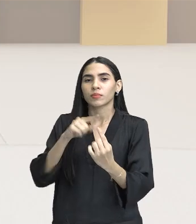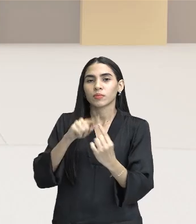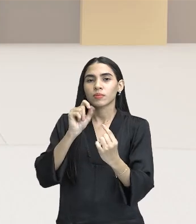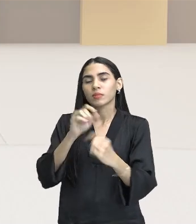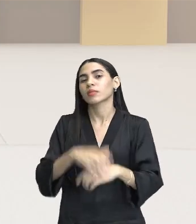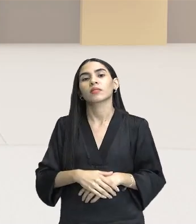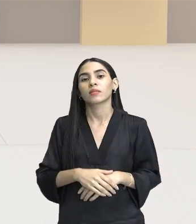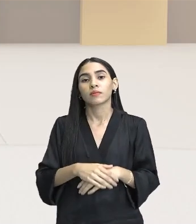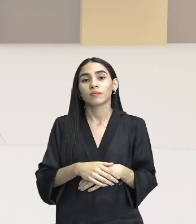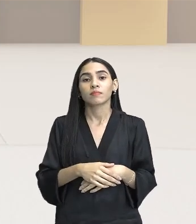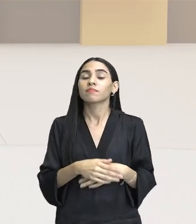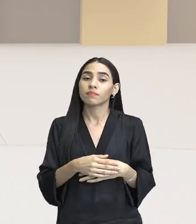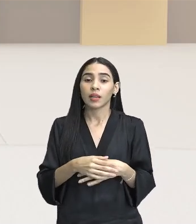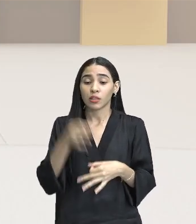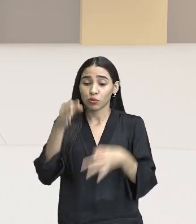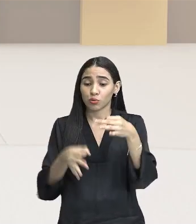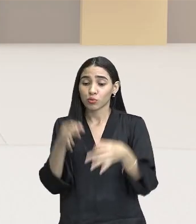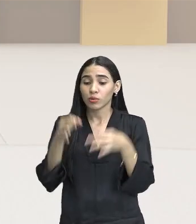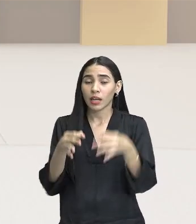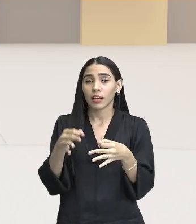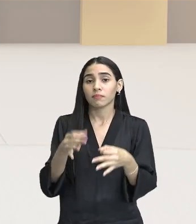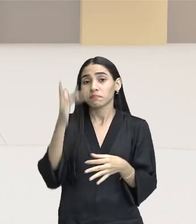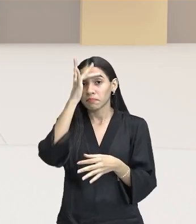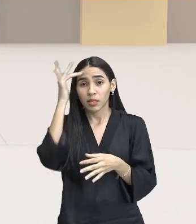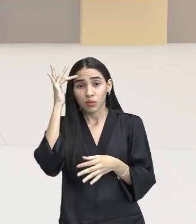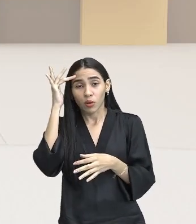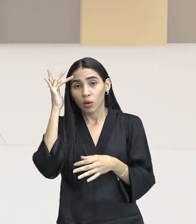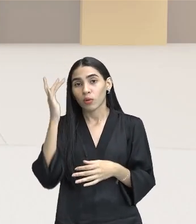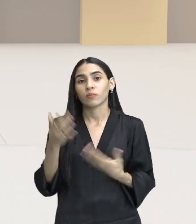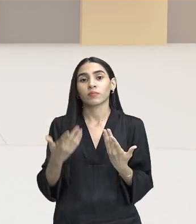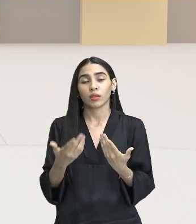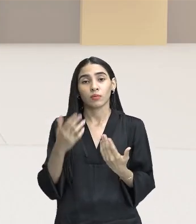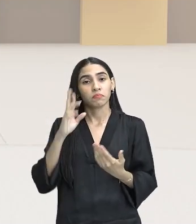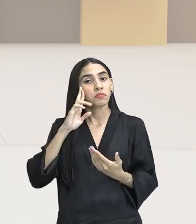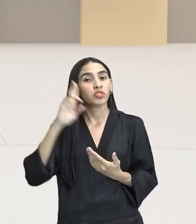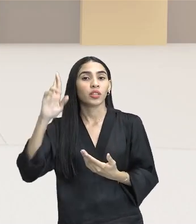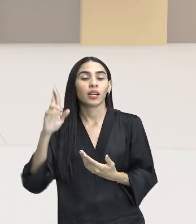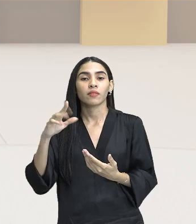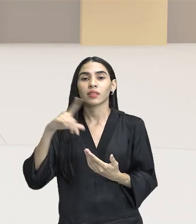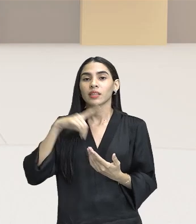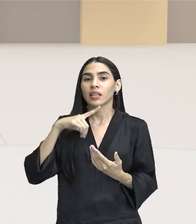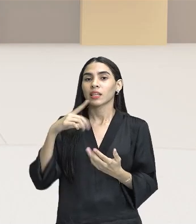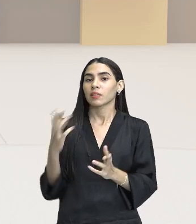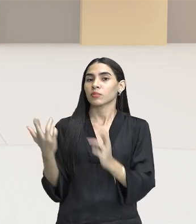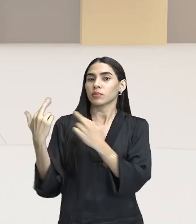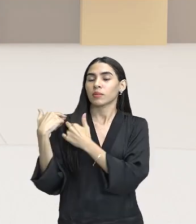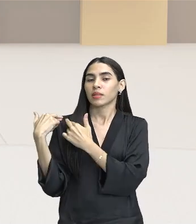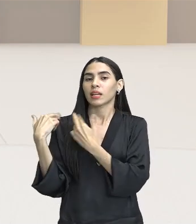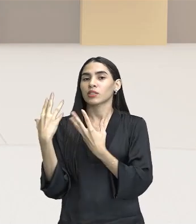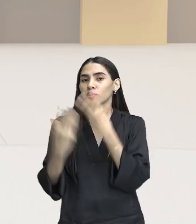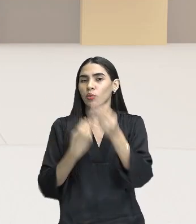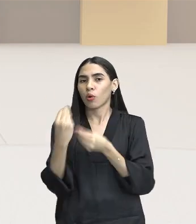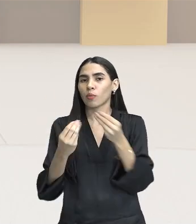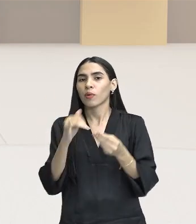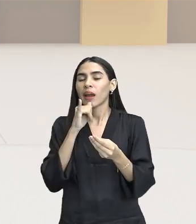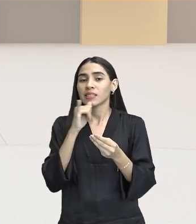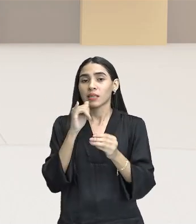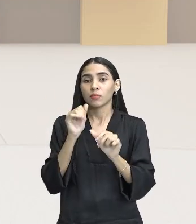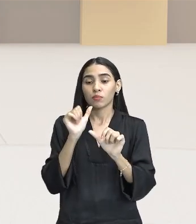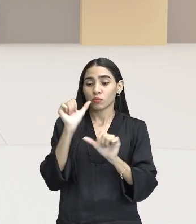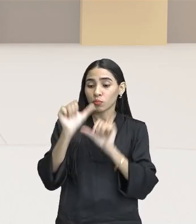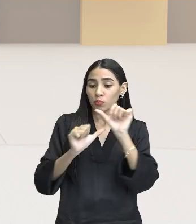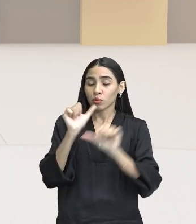de subjugar as massas. Em outras palavras, tal autoridade está fundamentada na arte de transformar